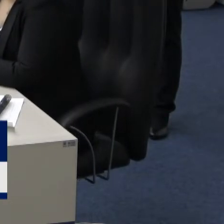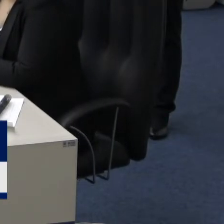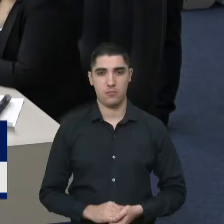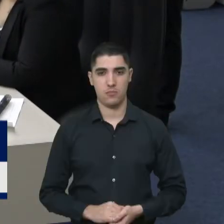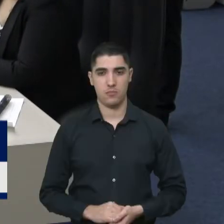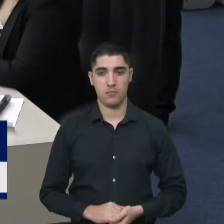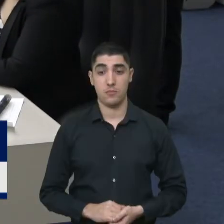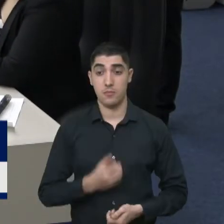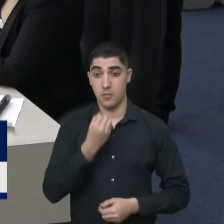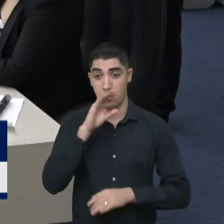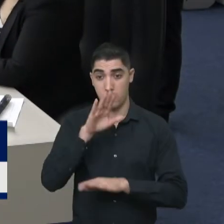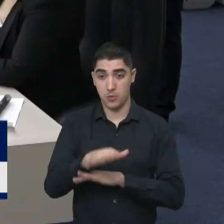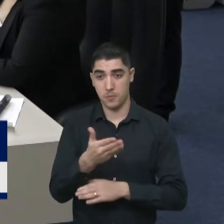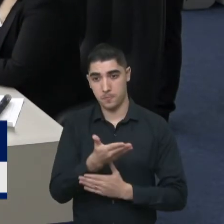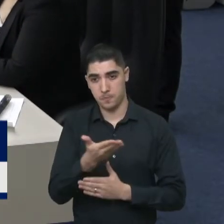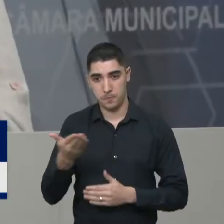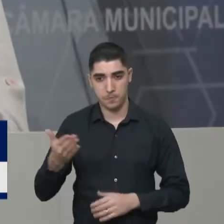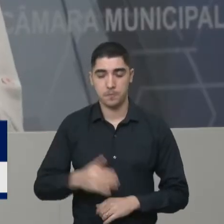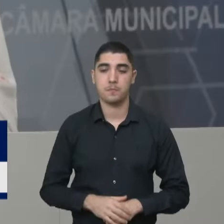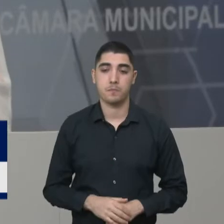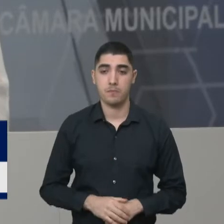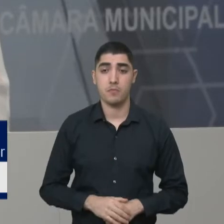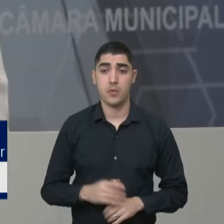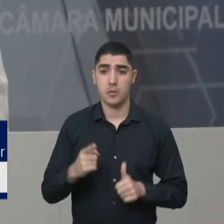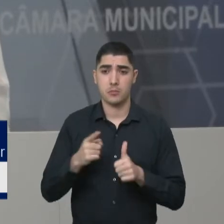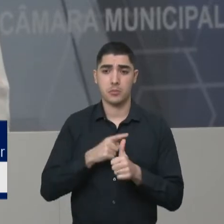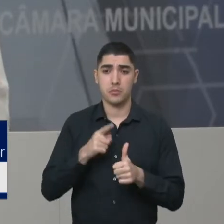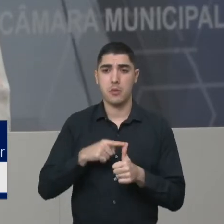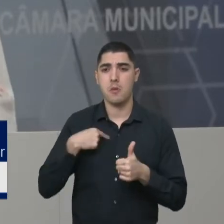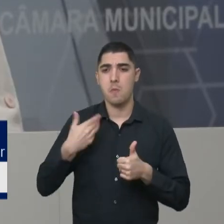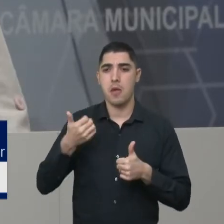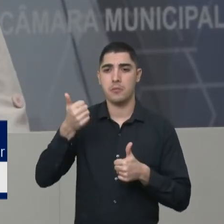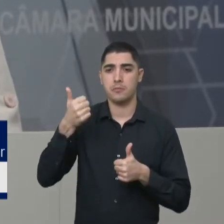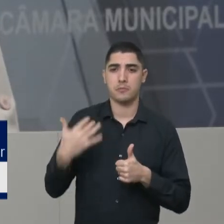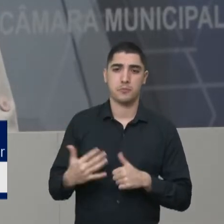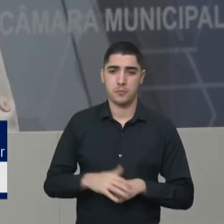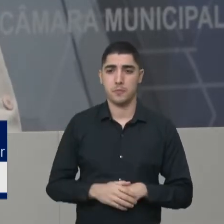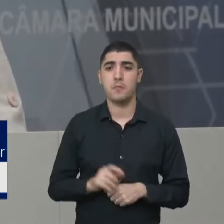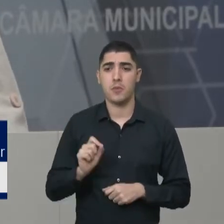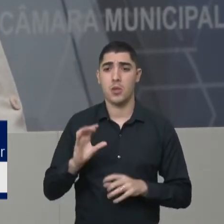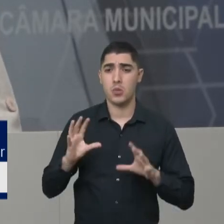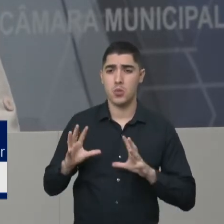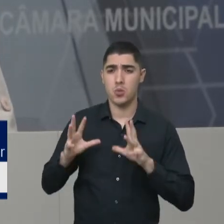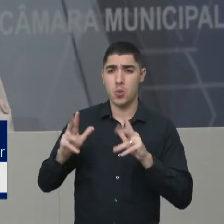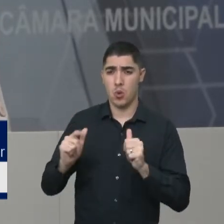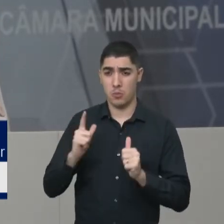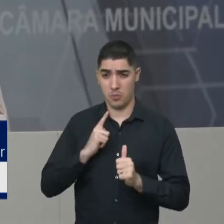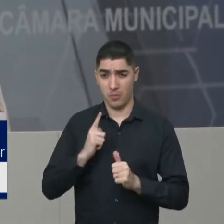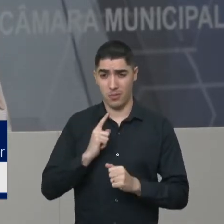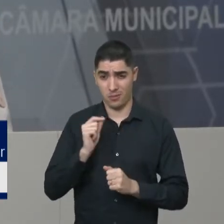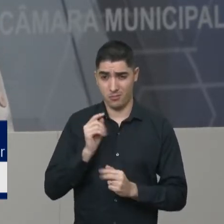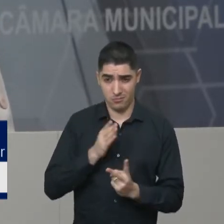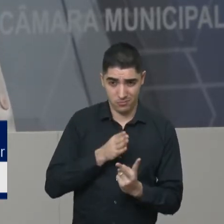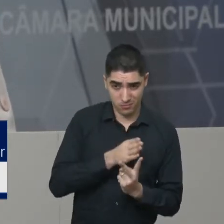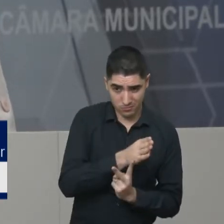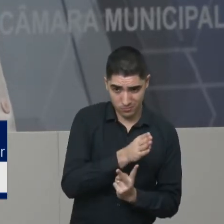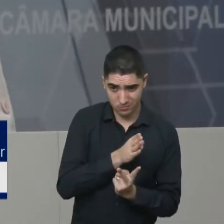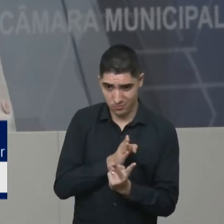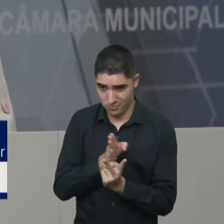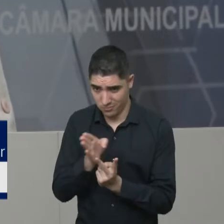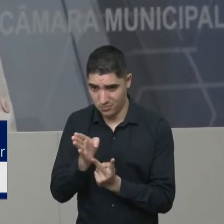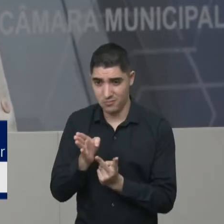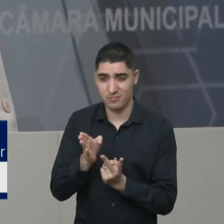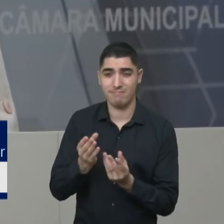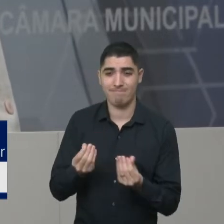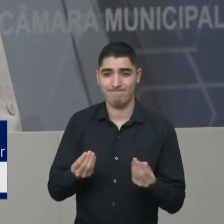Boa tarde a todos. Primeiro eu queria falar algumas coisas aqui que está todo mundo tão polarizado nessa eleição